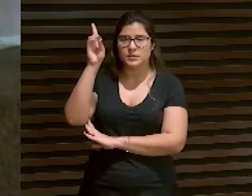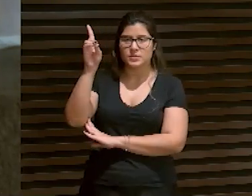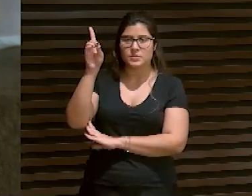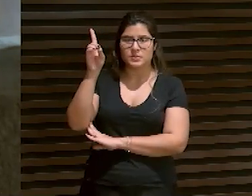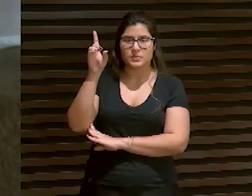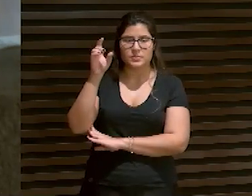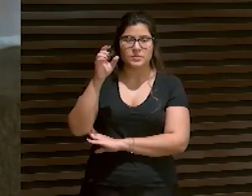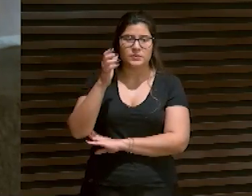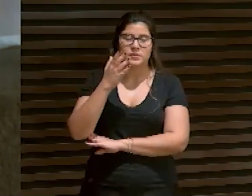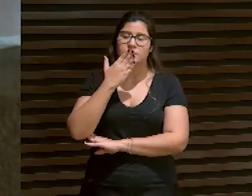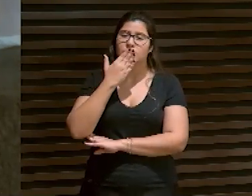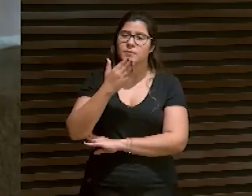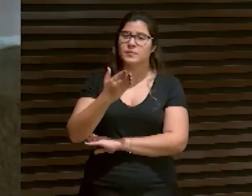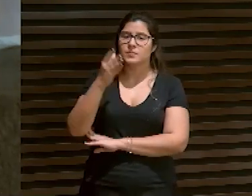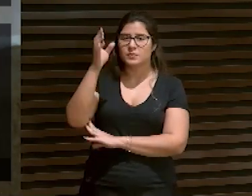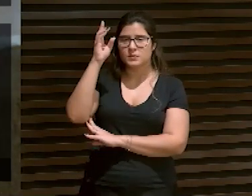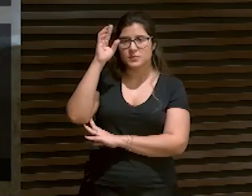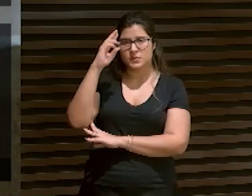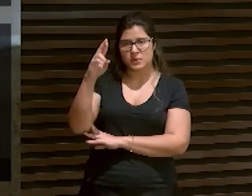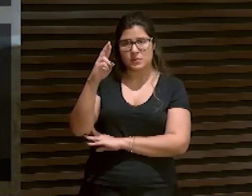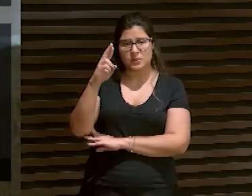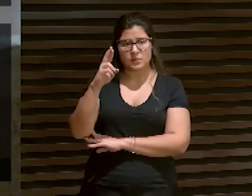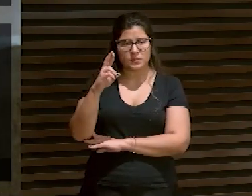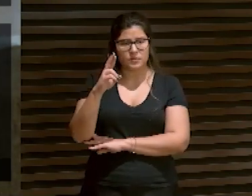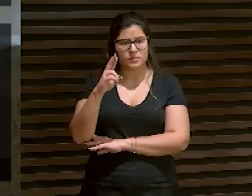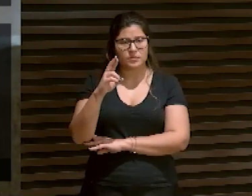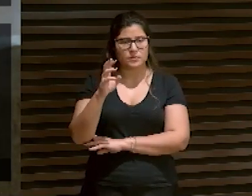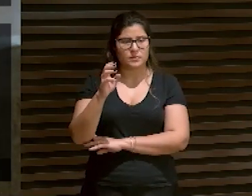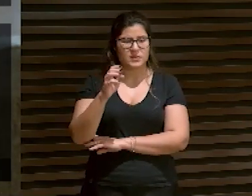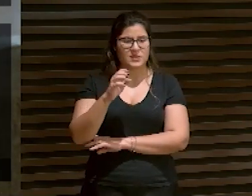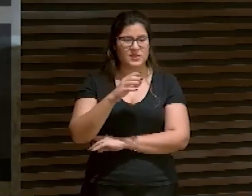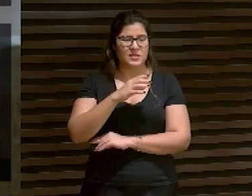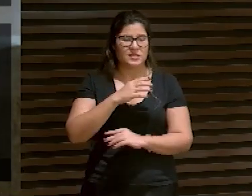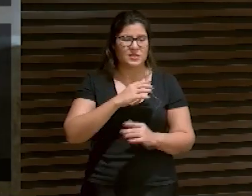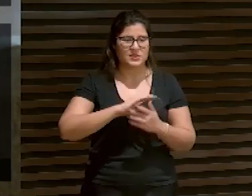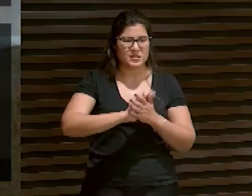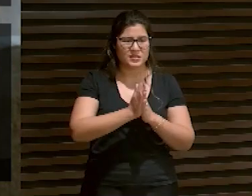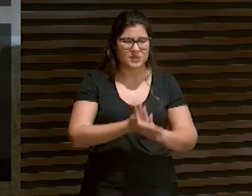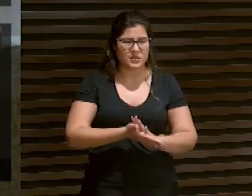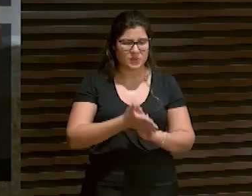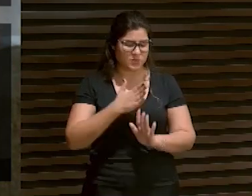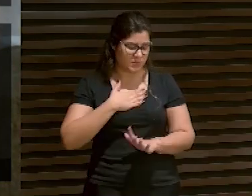ó Senhor, tira minha vida, porque melhor me é morrer do que viver.